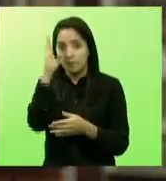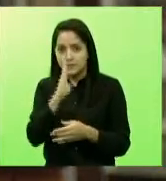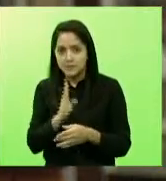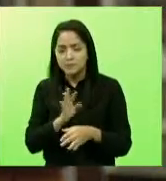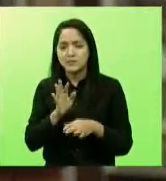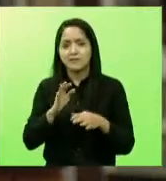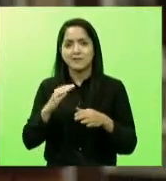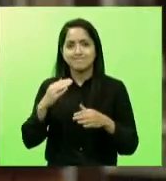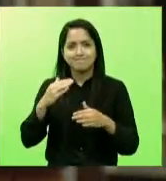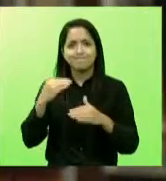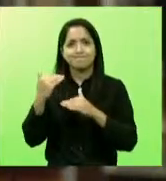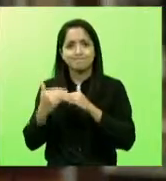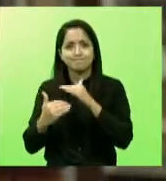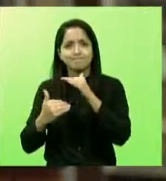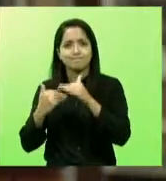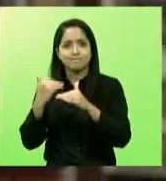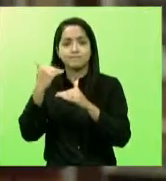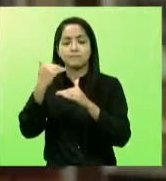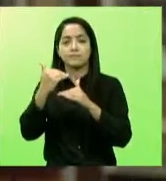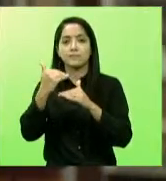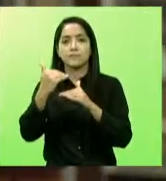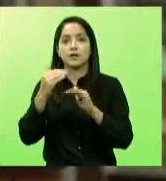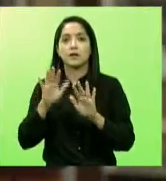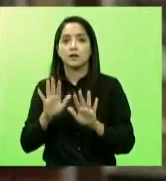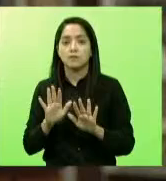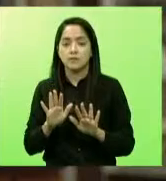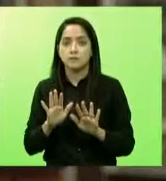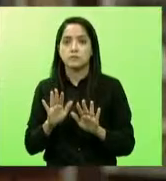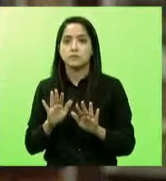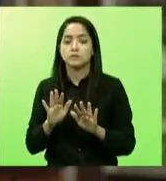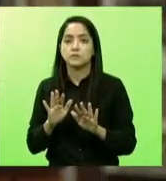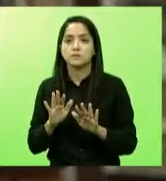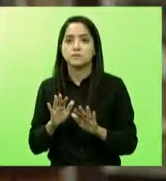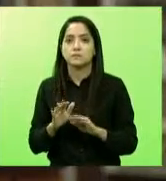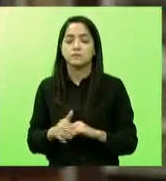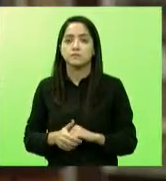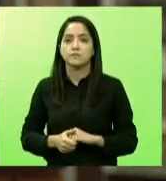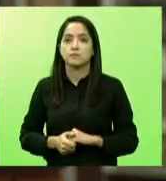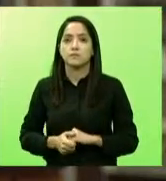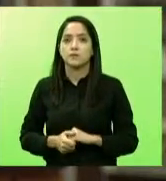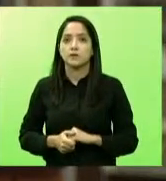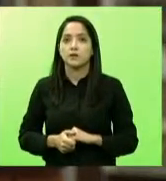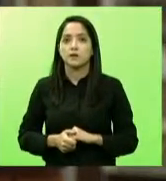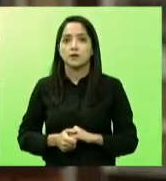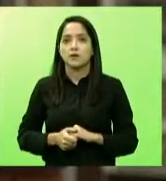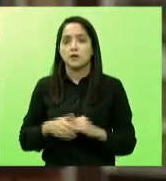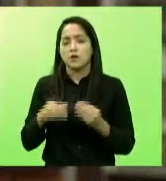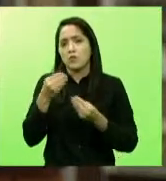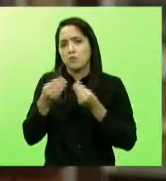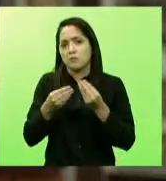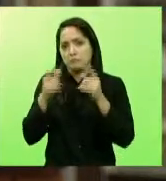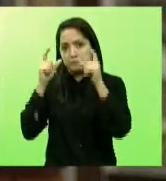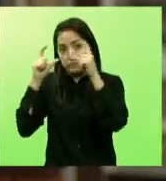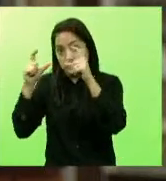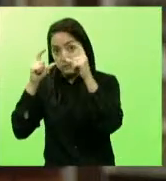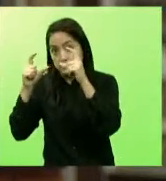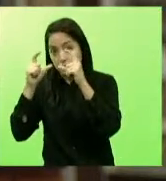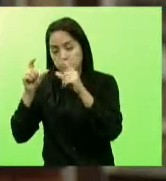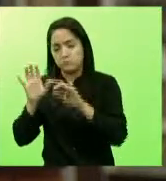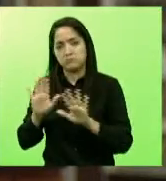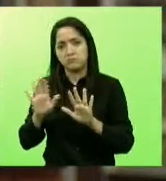se construindo nessa época. E mesmo assim, eu não vou chamar de ganância, né? É um